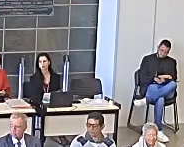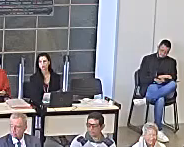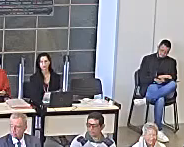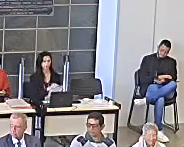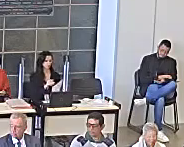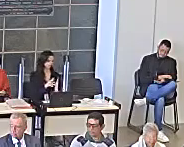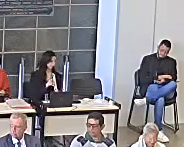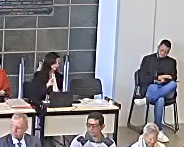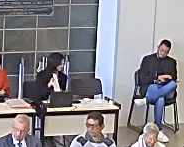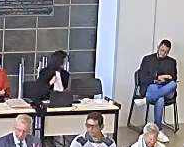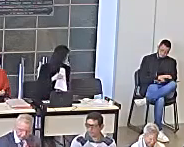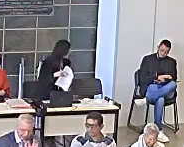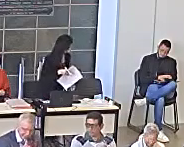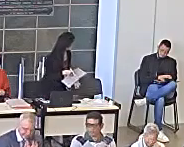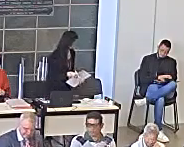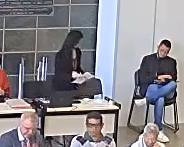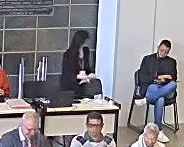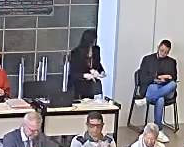Muito obrigada.